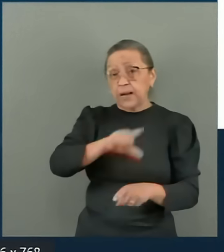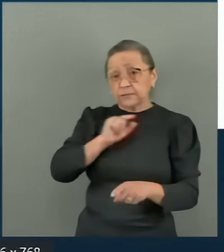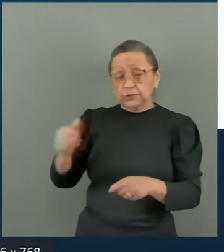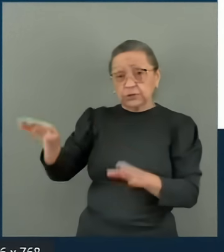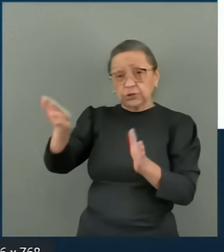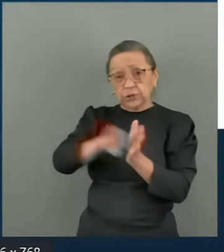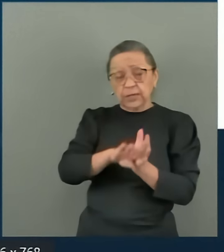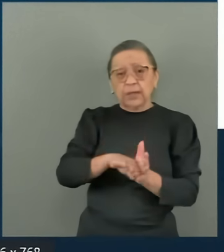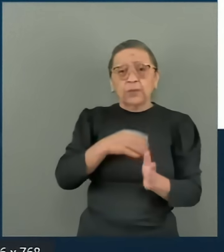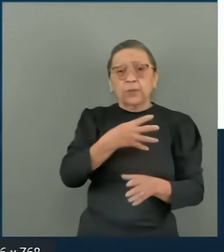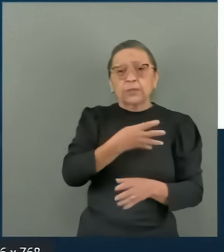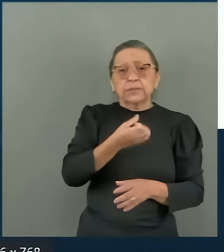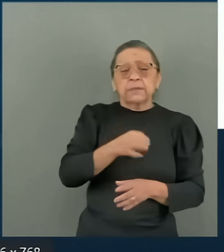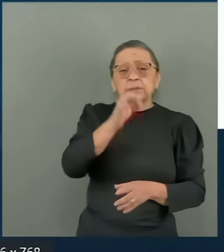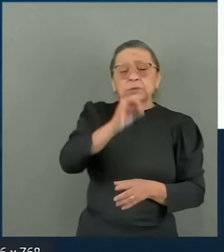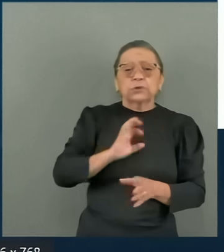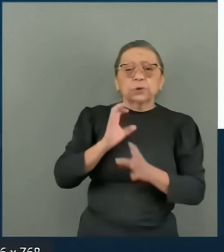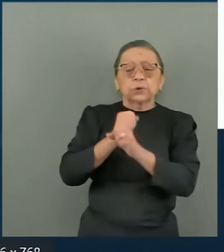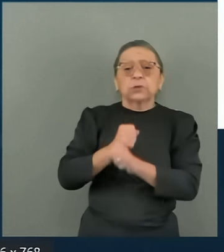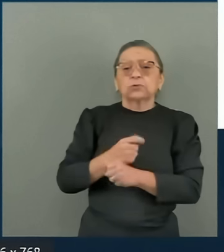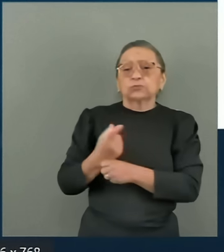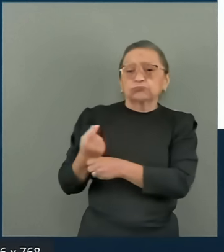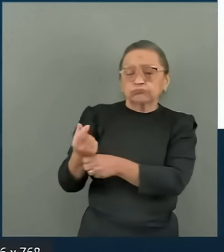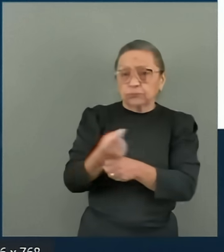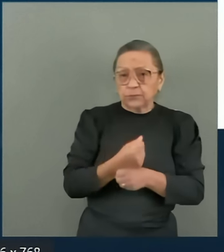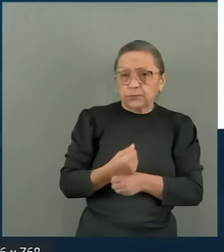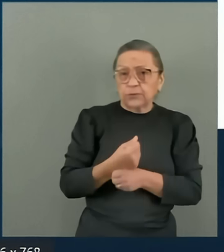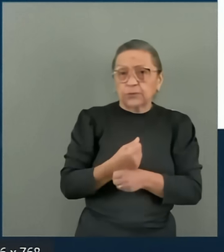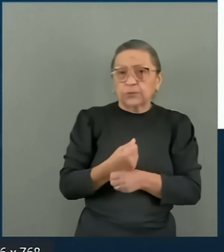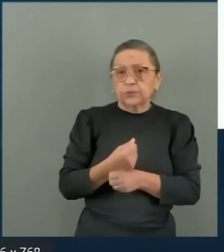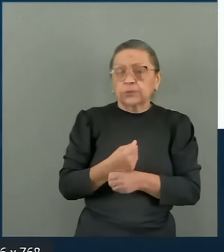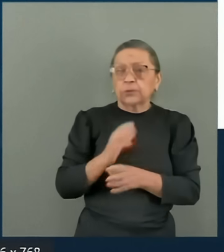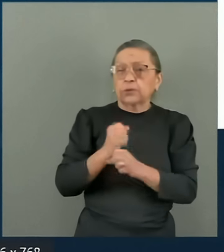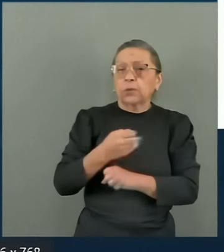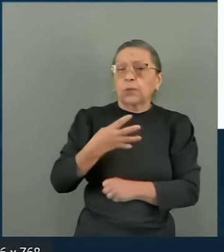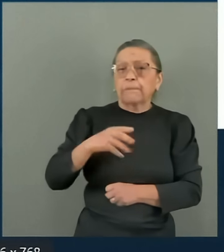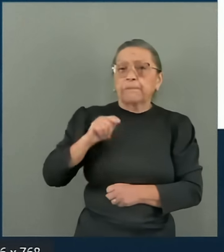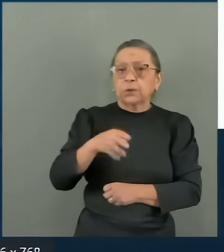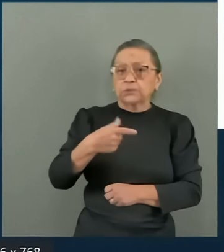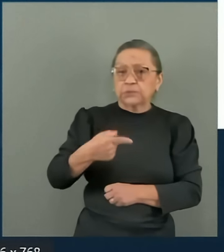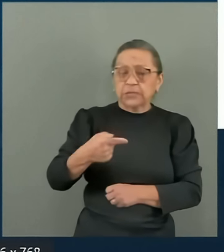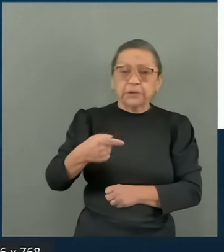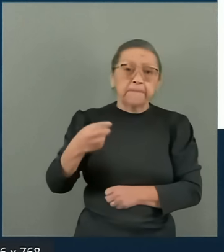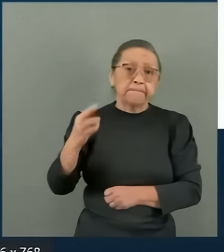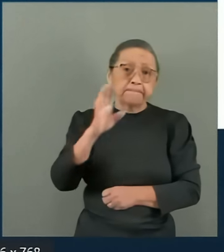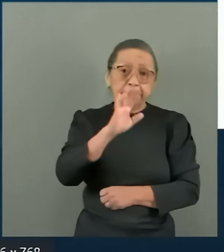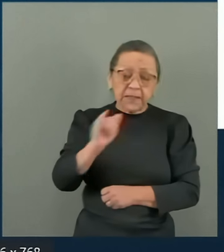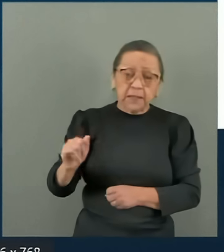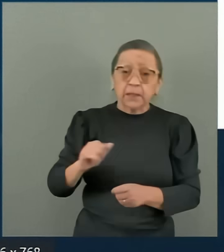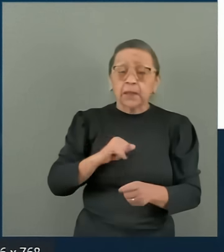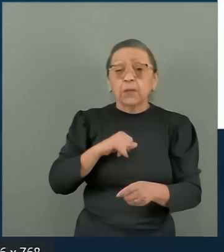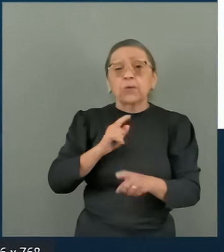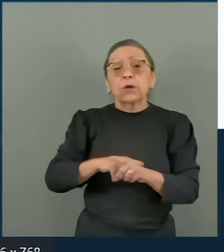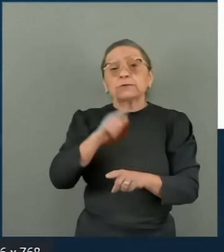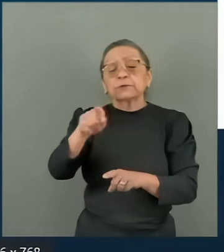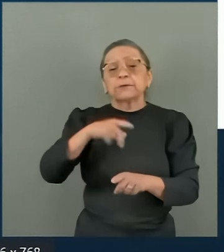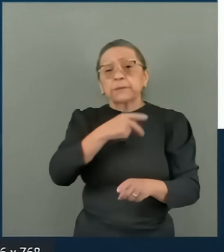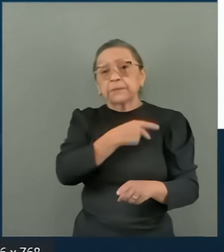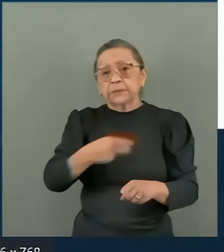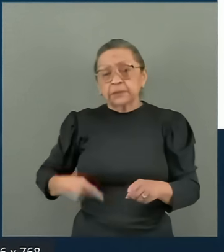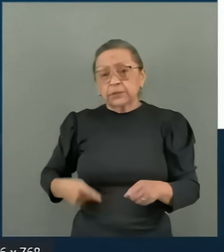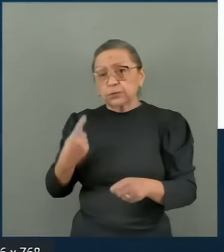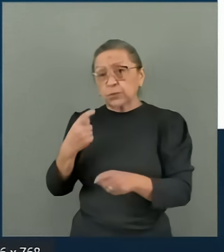do total dos recursos que foram despendidos, dá 4,7 bilhões. No curto período que o senhor foi presidente, um ano e 9